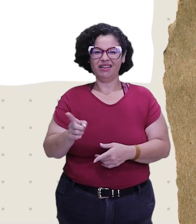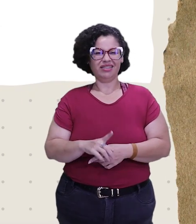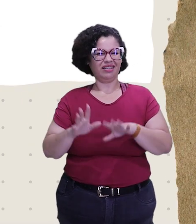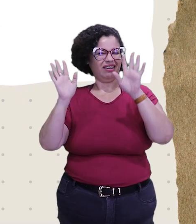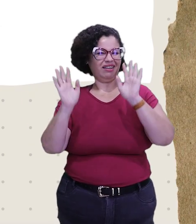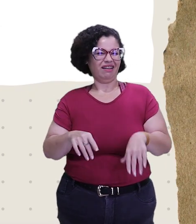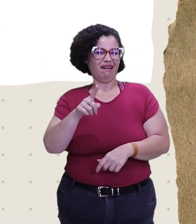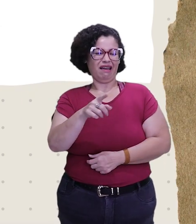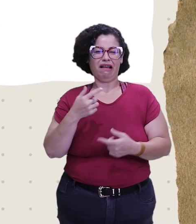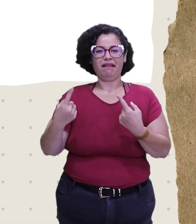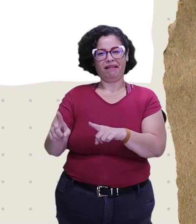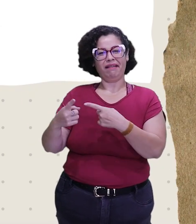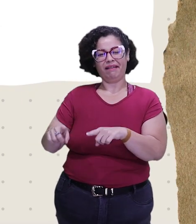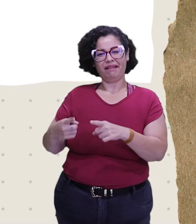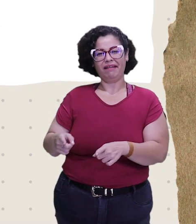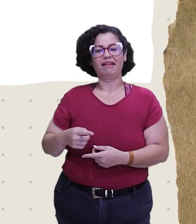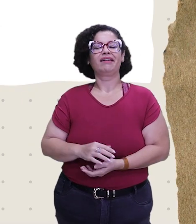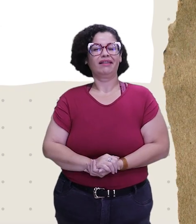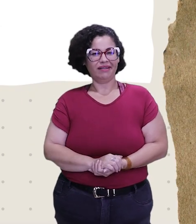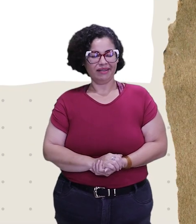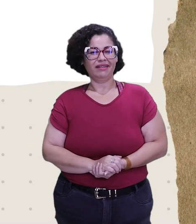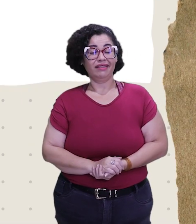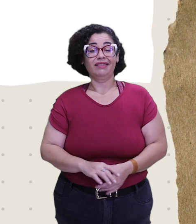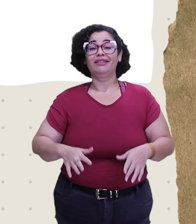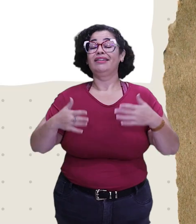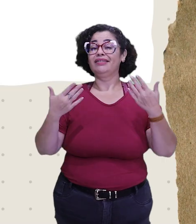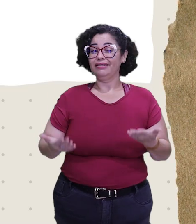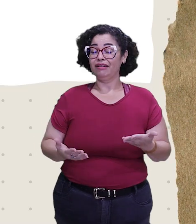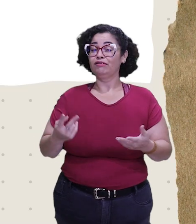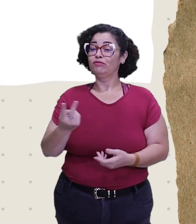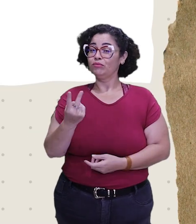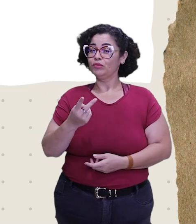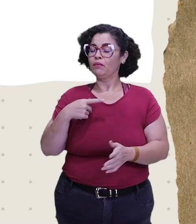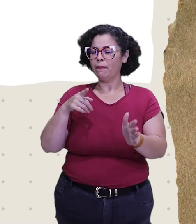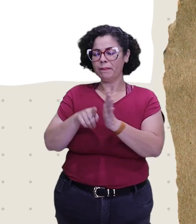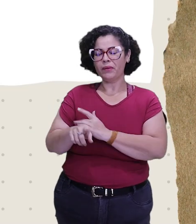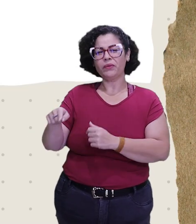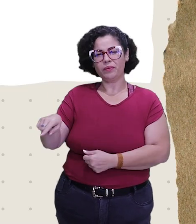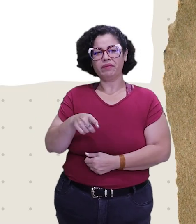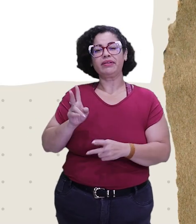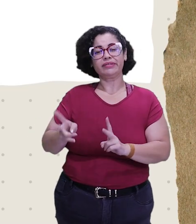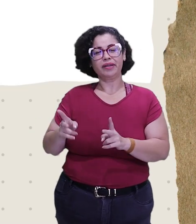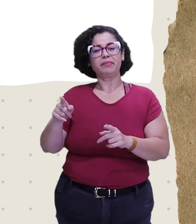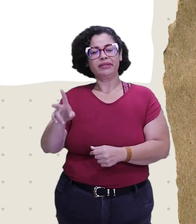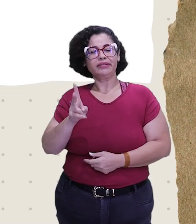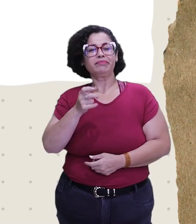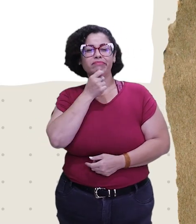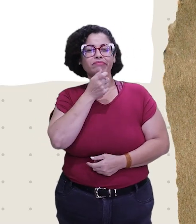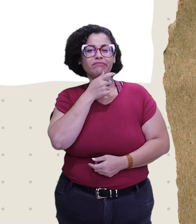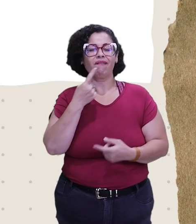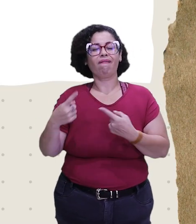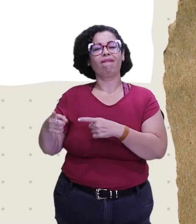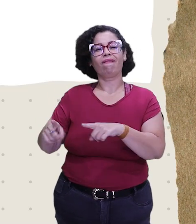que fosse mais uma pilhéria do Sem Pernas. Então, iam perguntar a Volta Seca, que, como sempre, estava